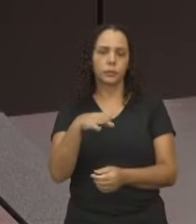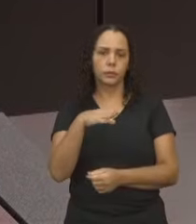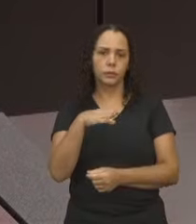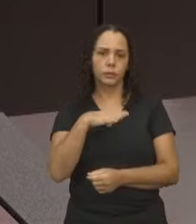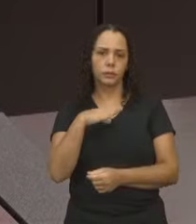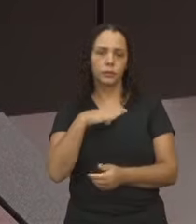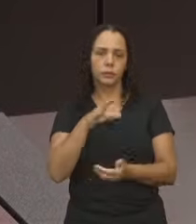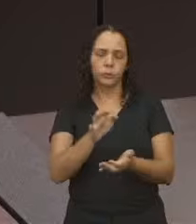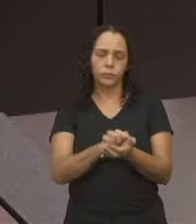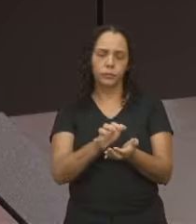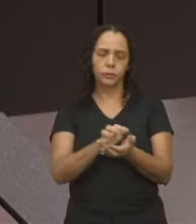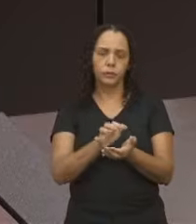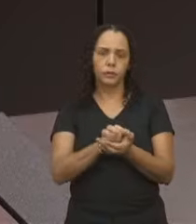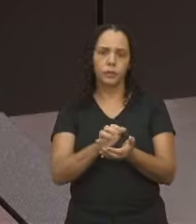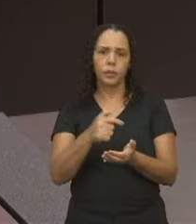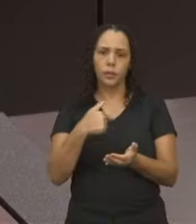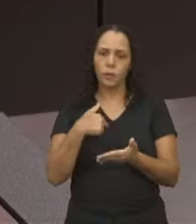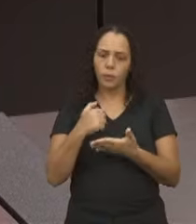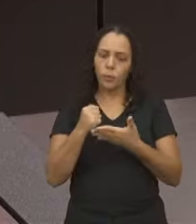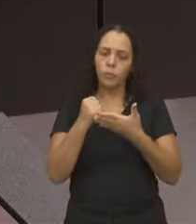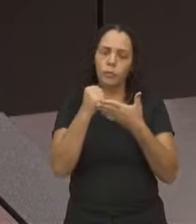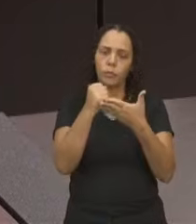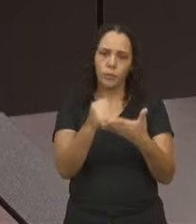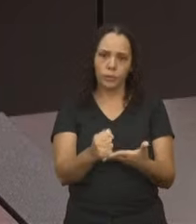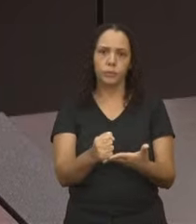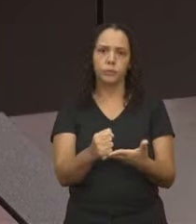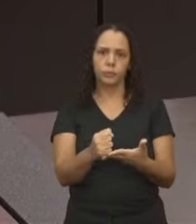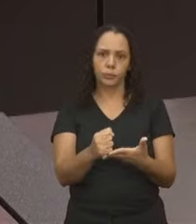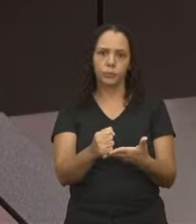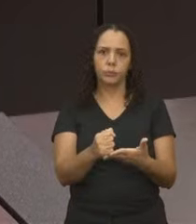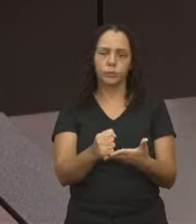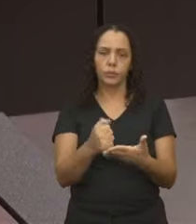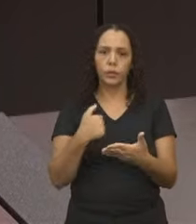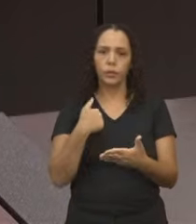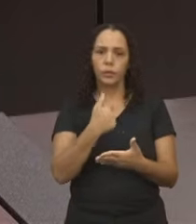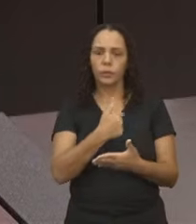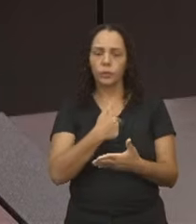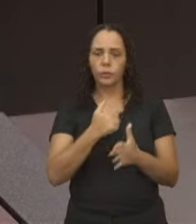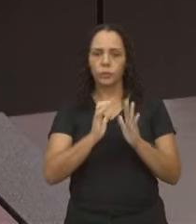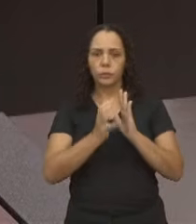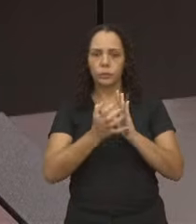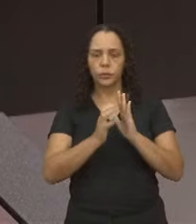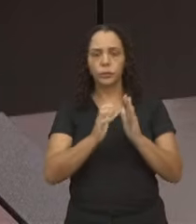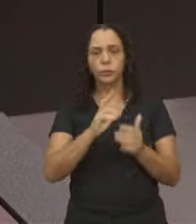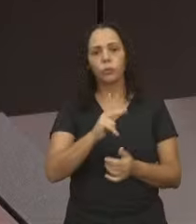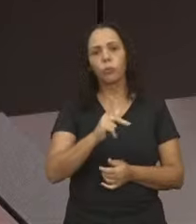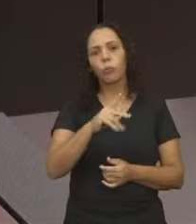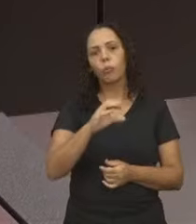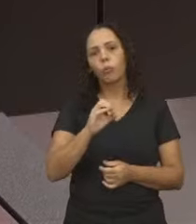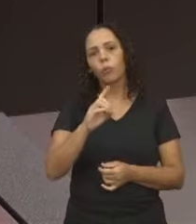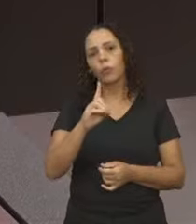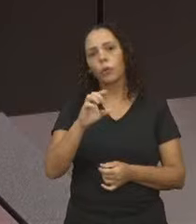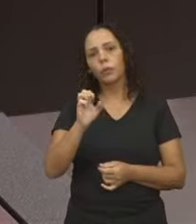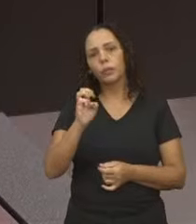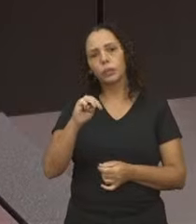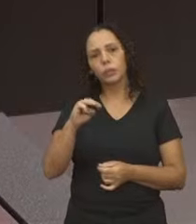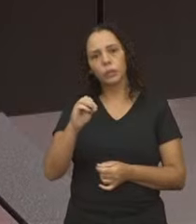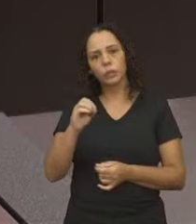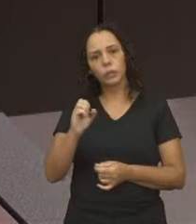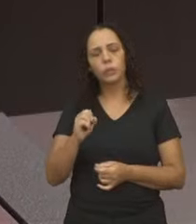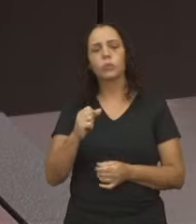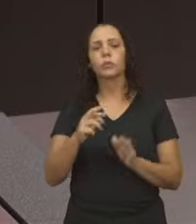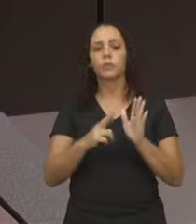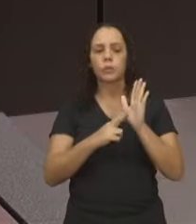totalmente favorável e, inclusive, nós do Podemos vamos estar representados nessa